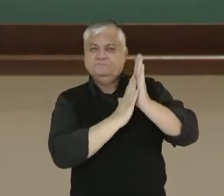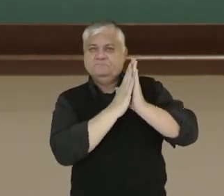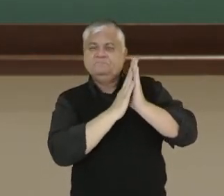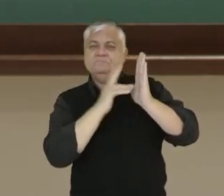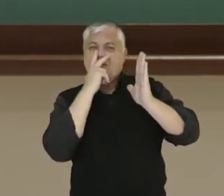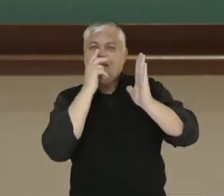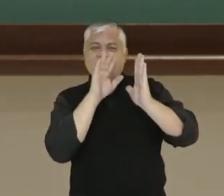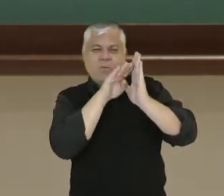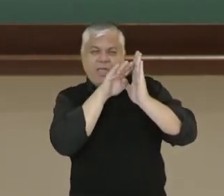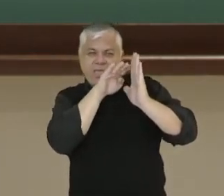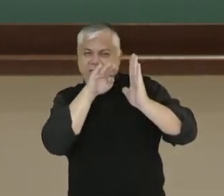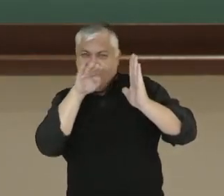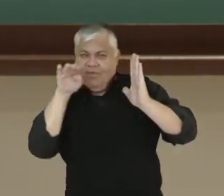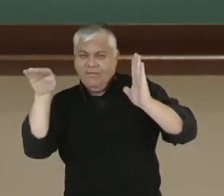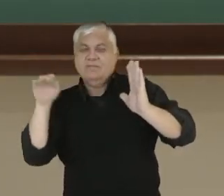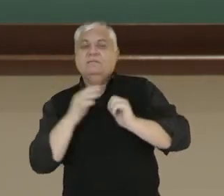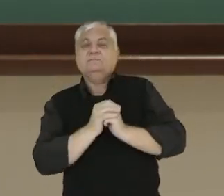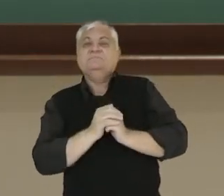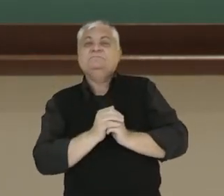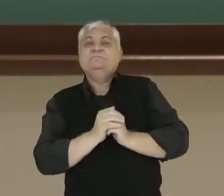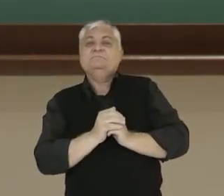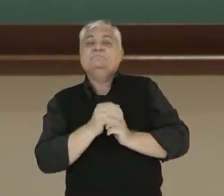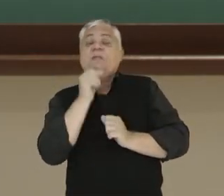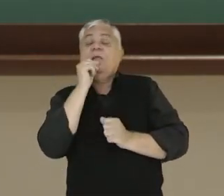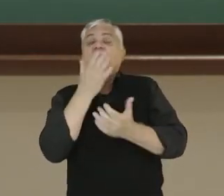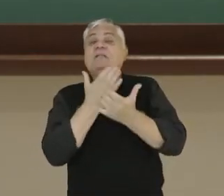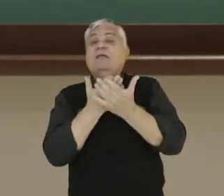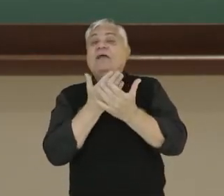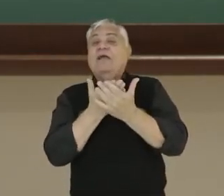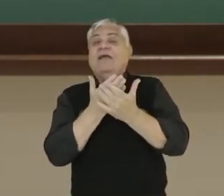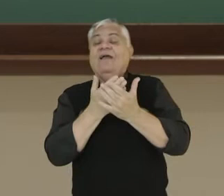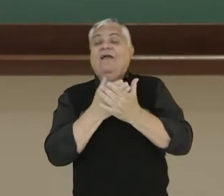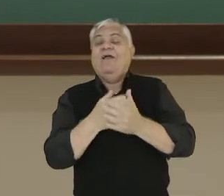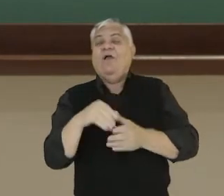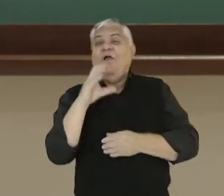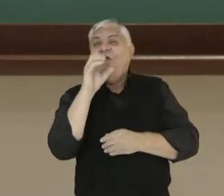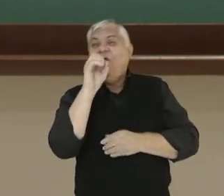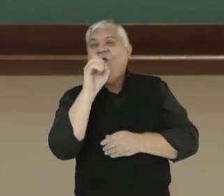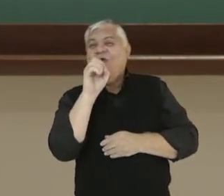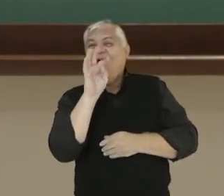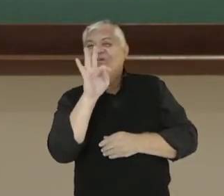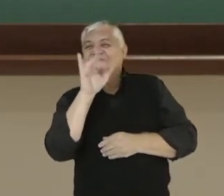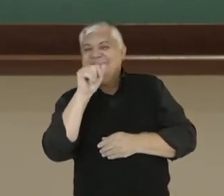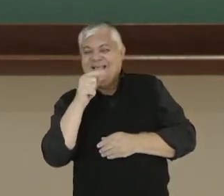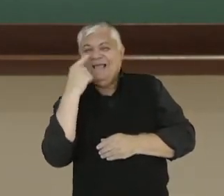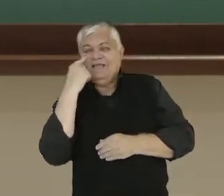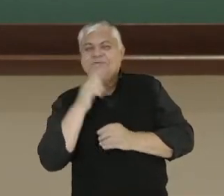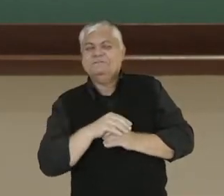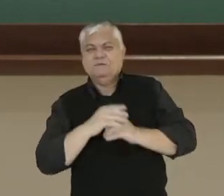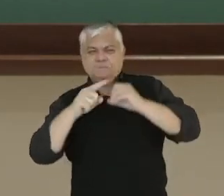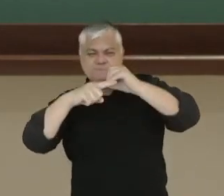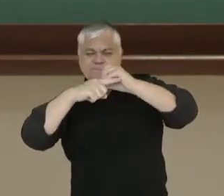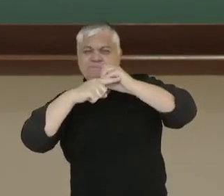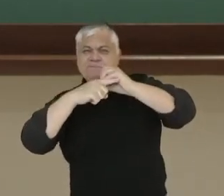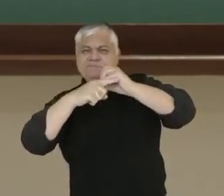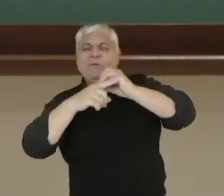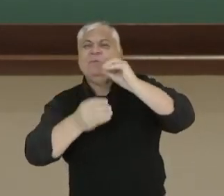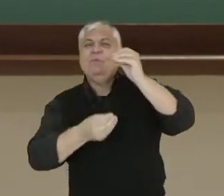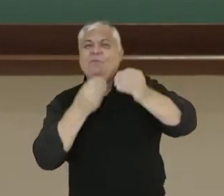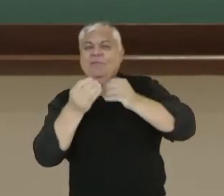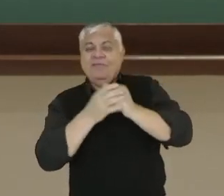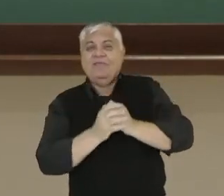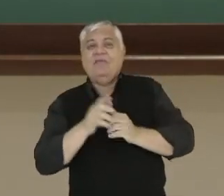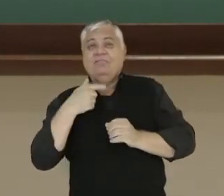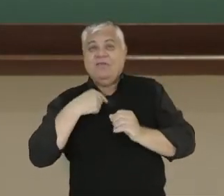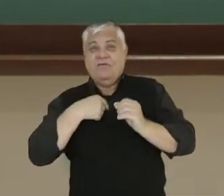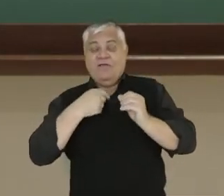reta normal. E lá nas aulas de óptica nós falamos das leis da reflexão. A